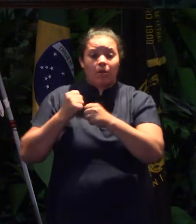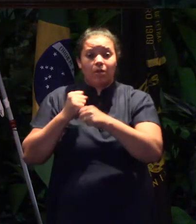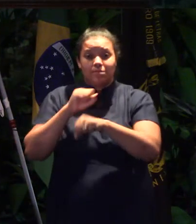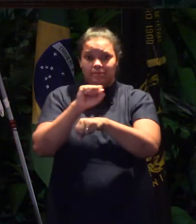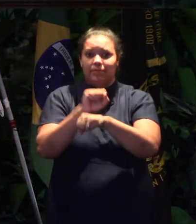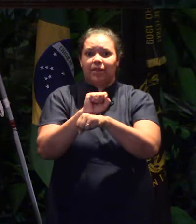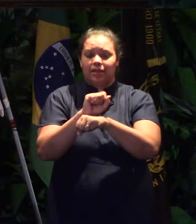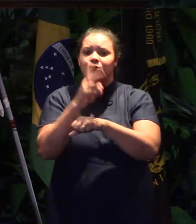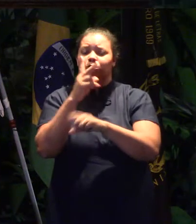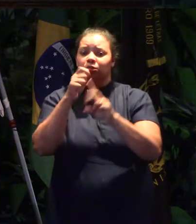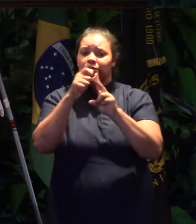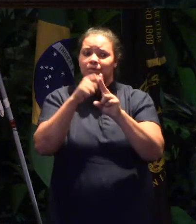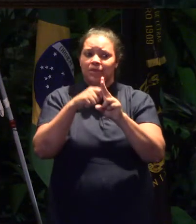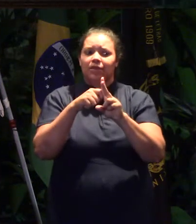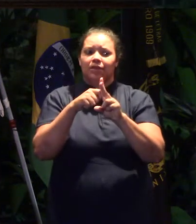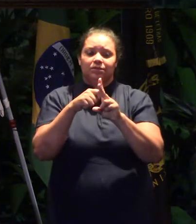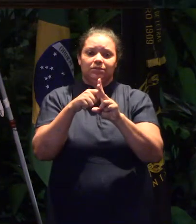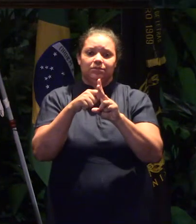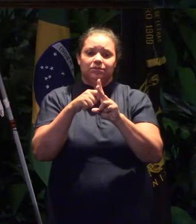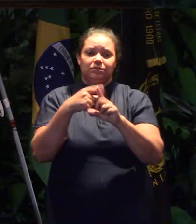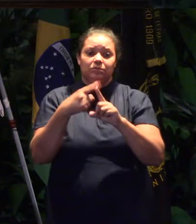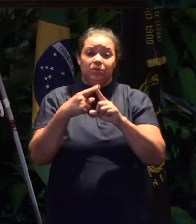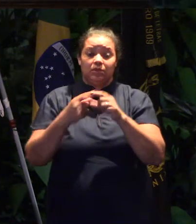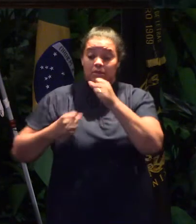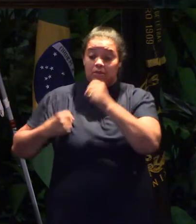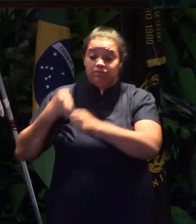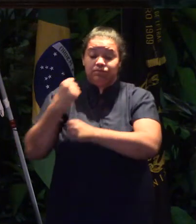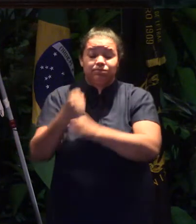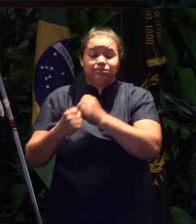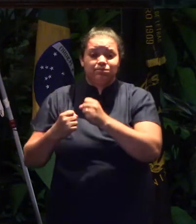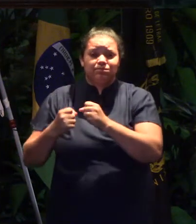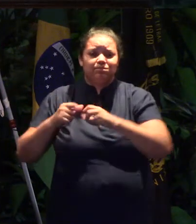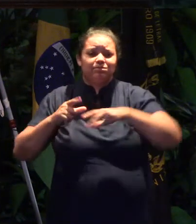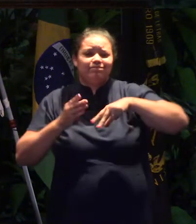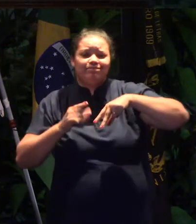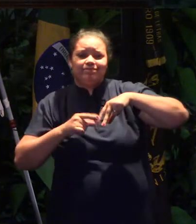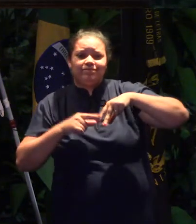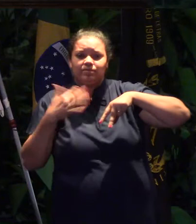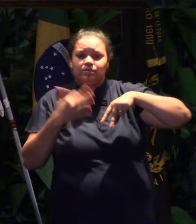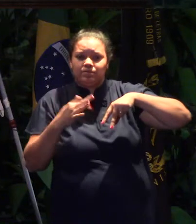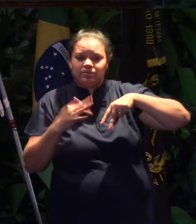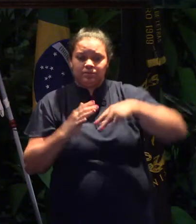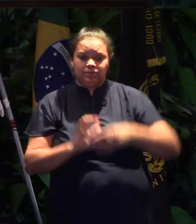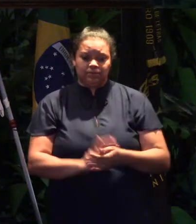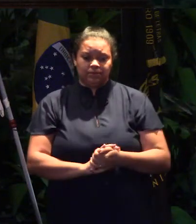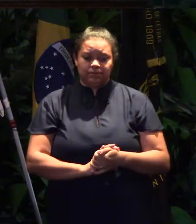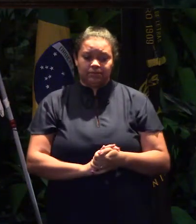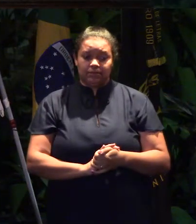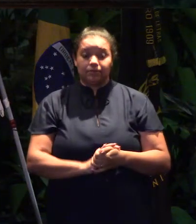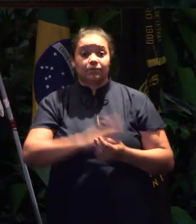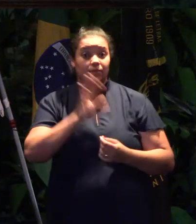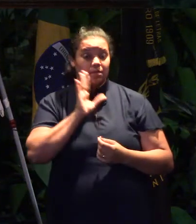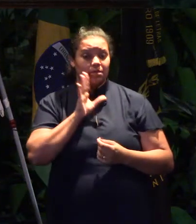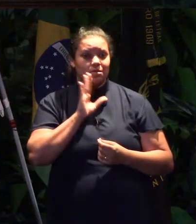últimos 2 meses, porque tive uma lesão, corredor sempre tem lesão, Mas por que, que eu acho bacana? Porque